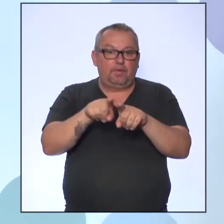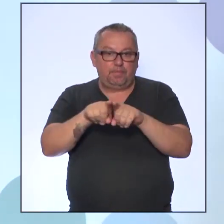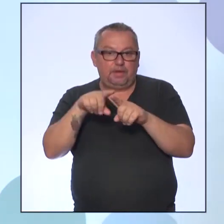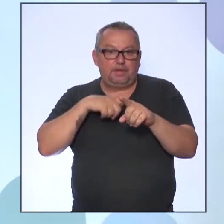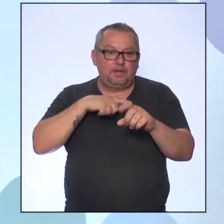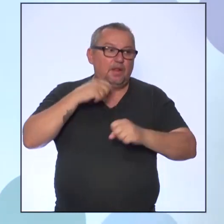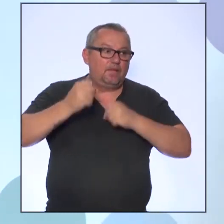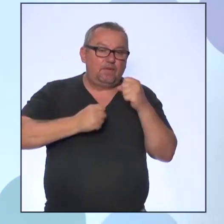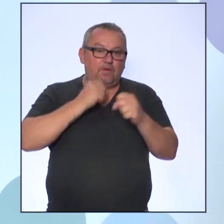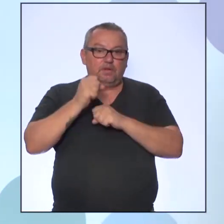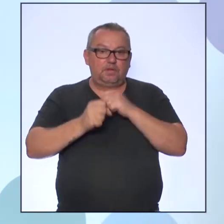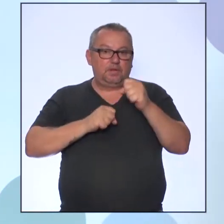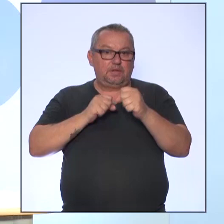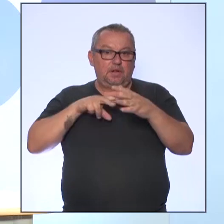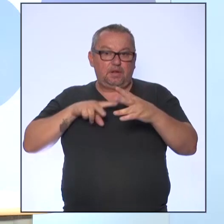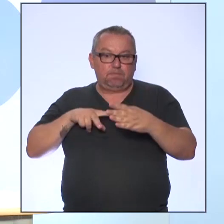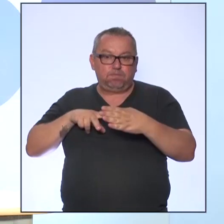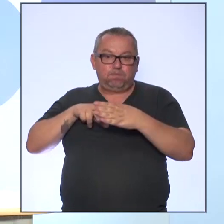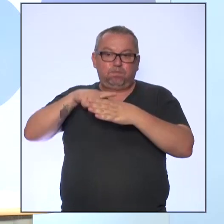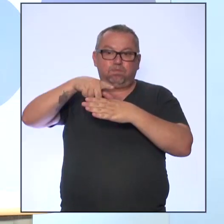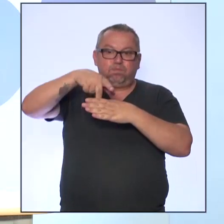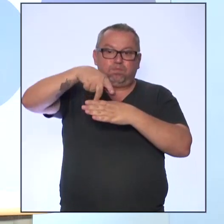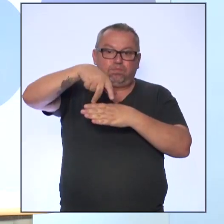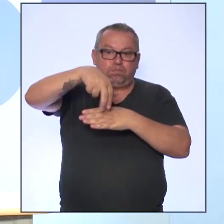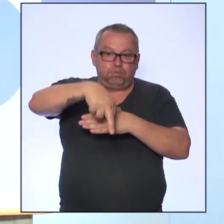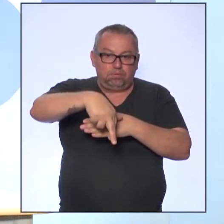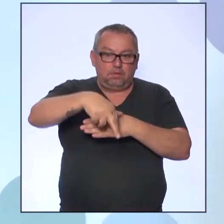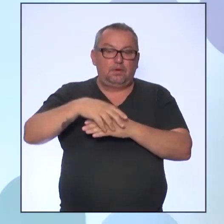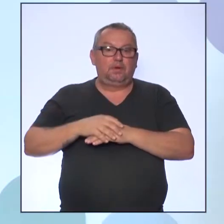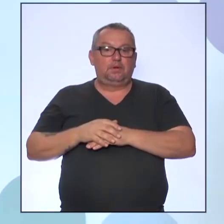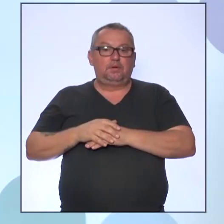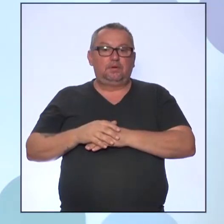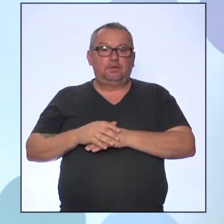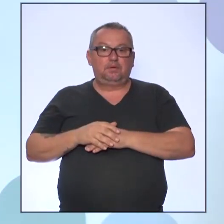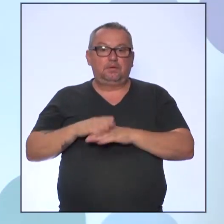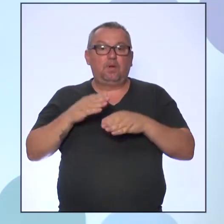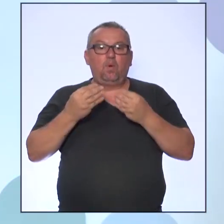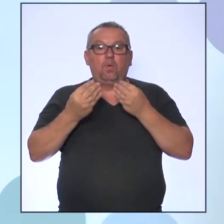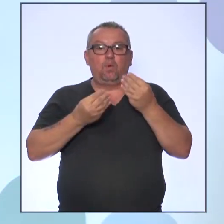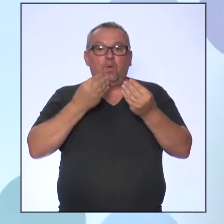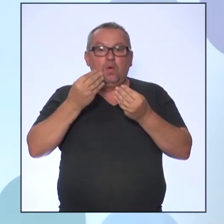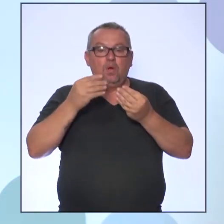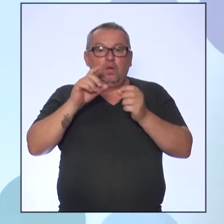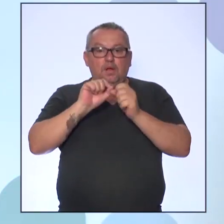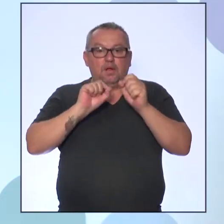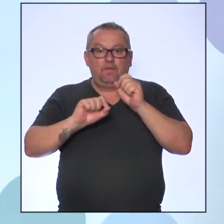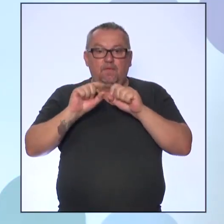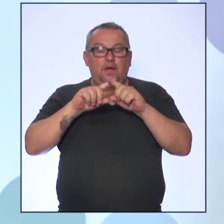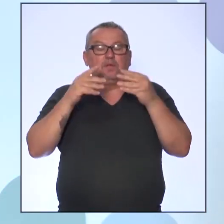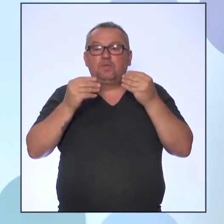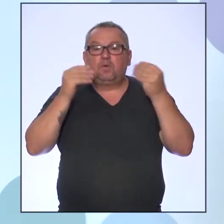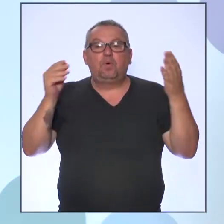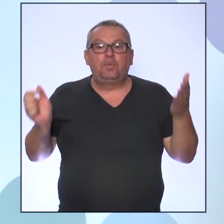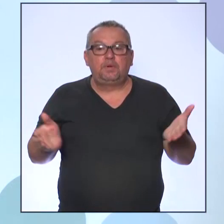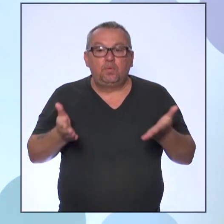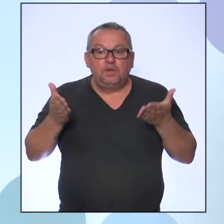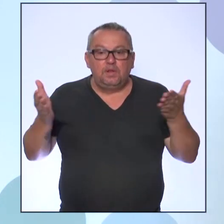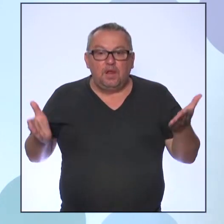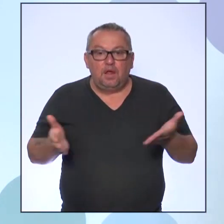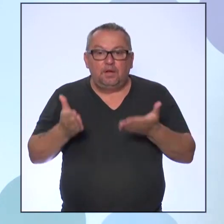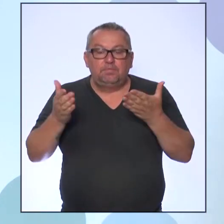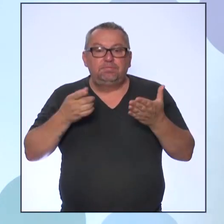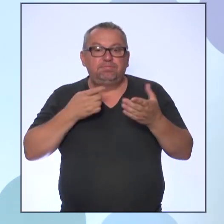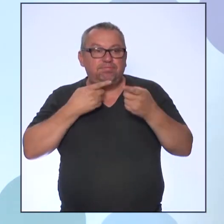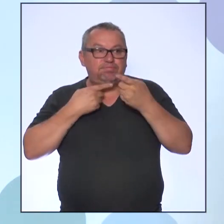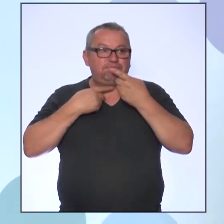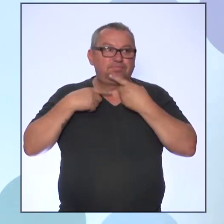ali na velocidade, tem que transpor uma barreira ou um obstáculo, tá? Então, Exatamente. como que eu aguço? Não é tão fácil a gente perceber a técnica, né?